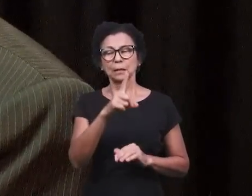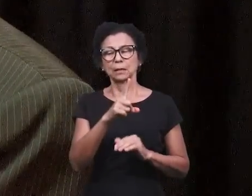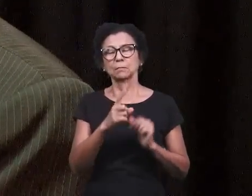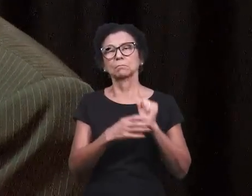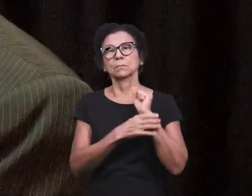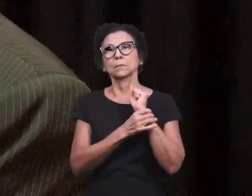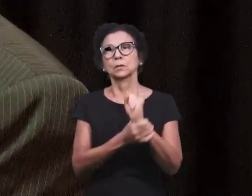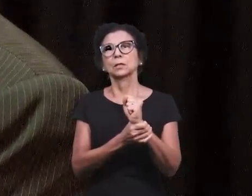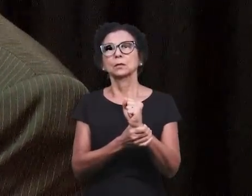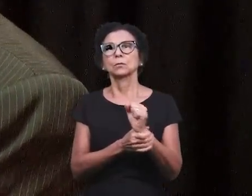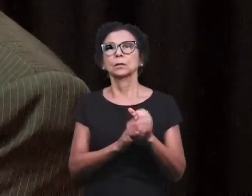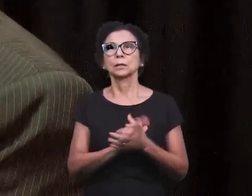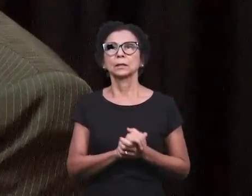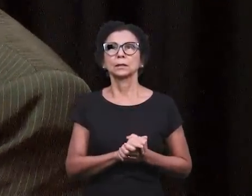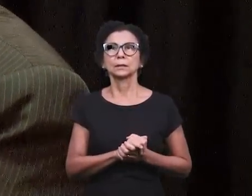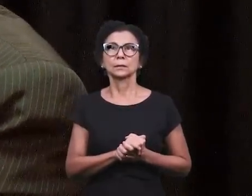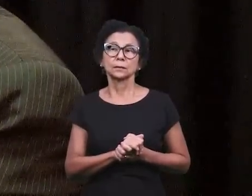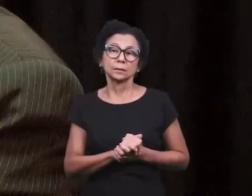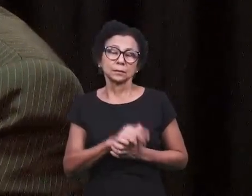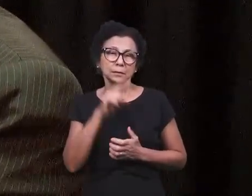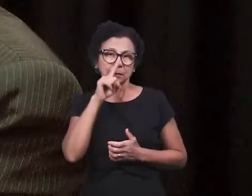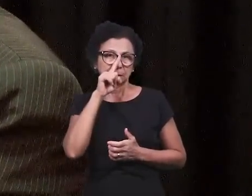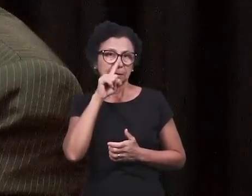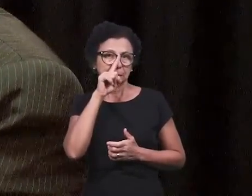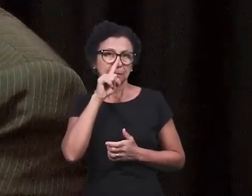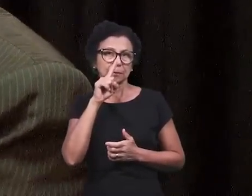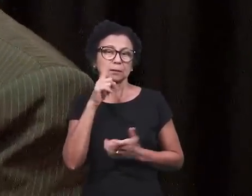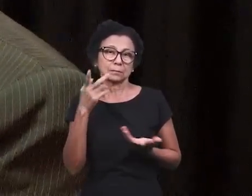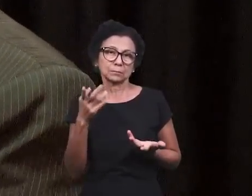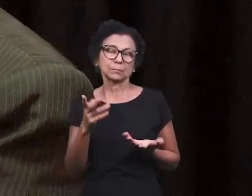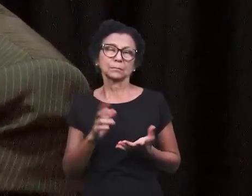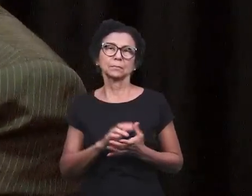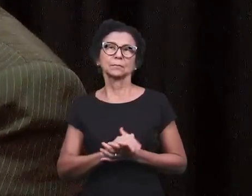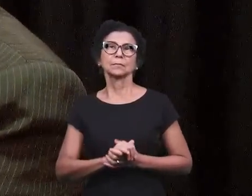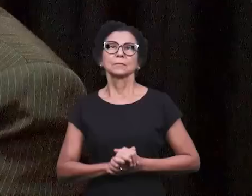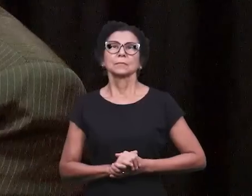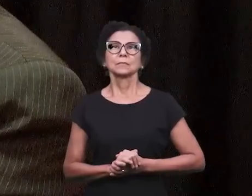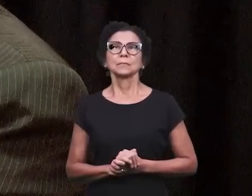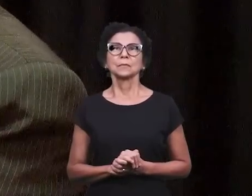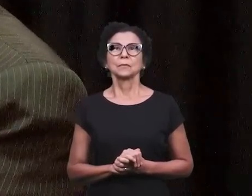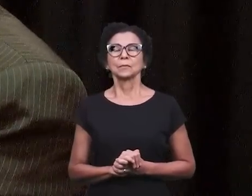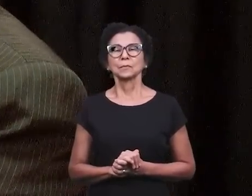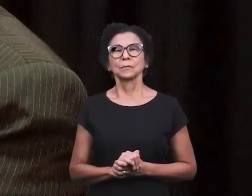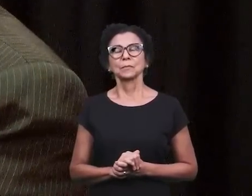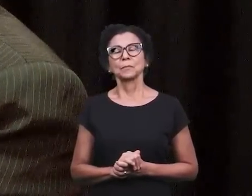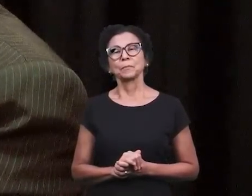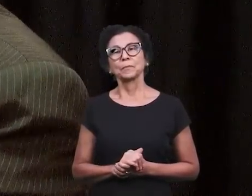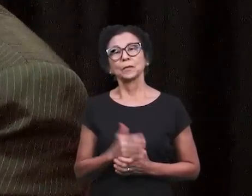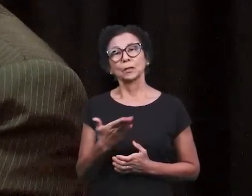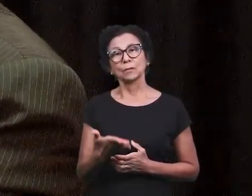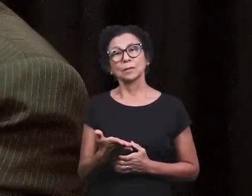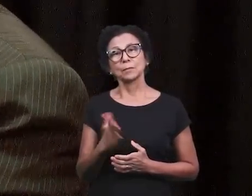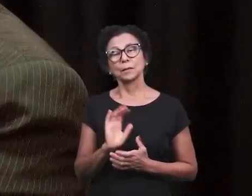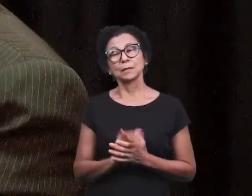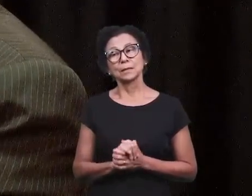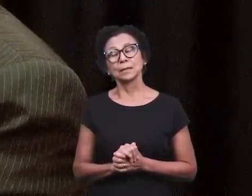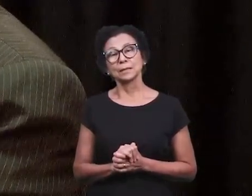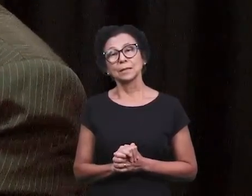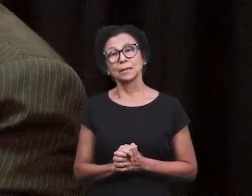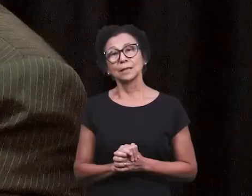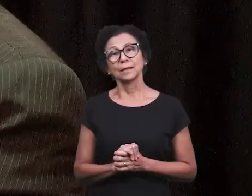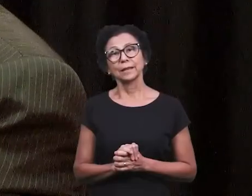contra ministros, porque a CGU é um ministério, sim, você precisa ir ao tribunal que